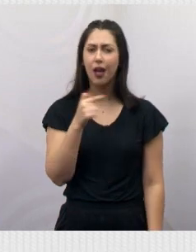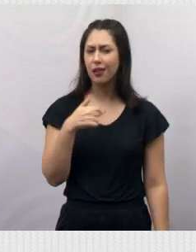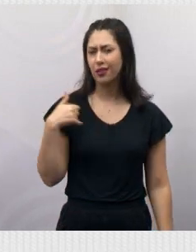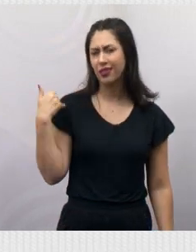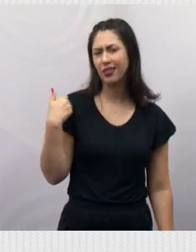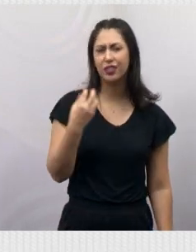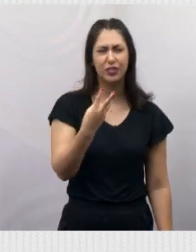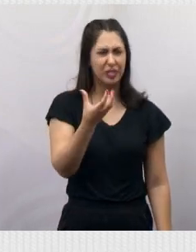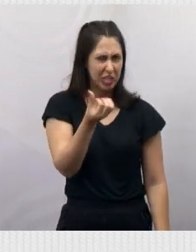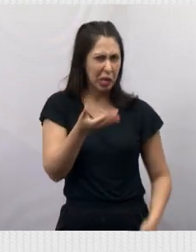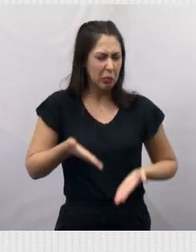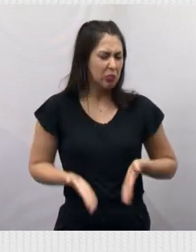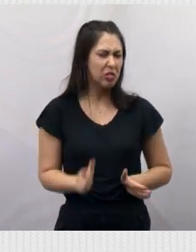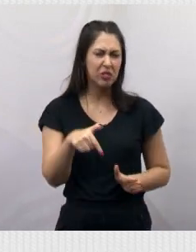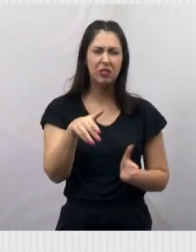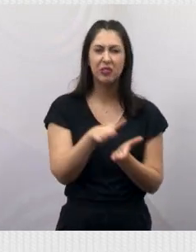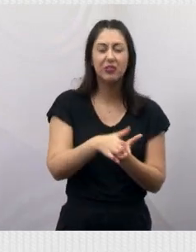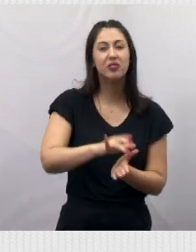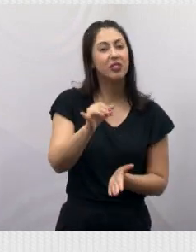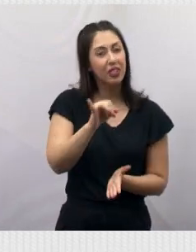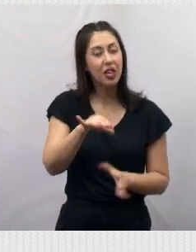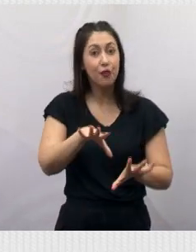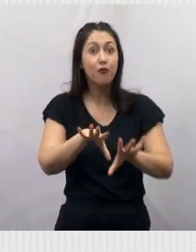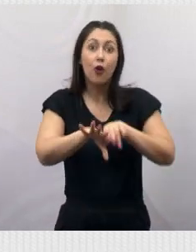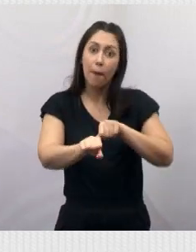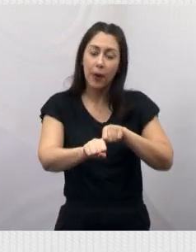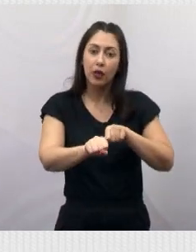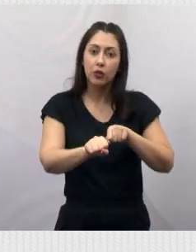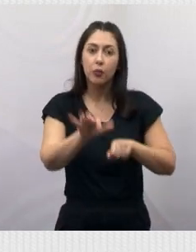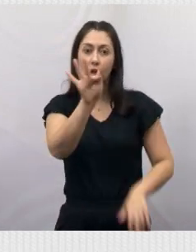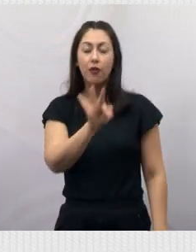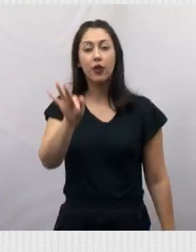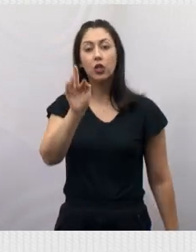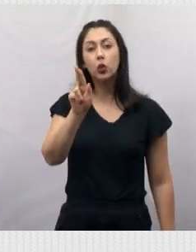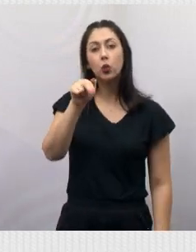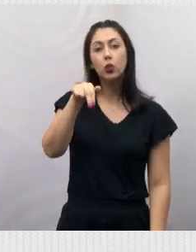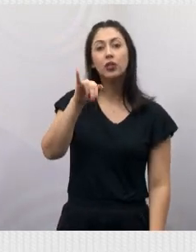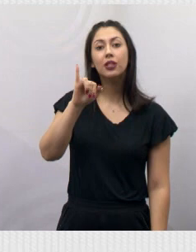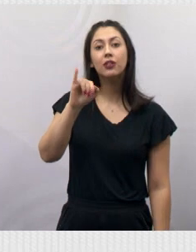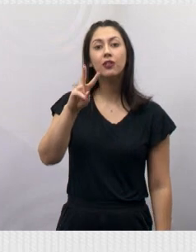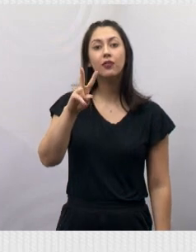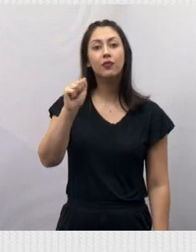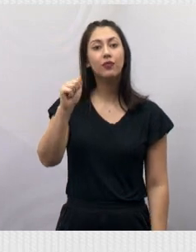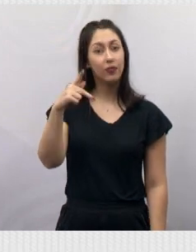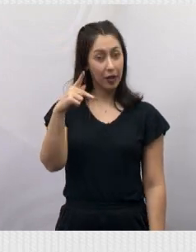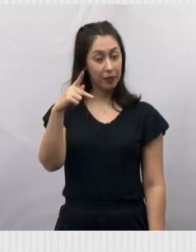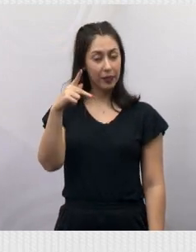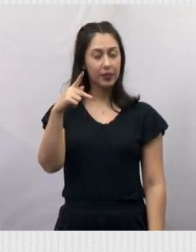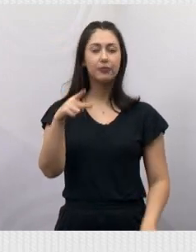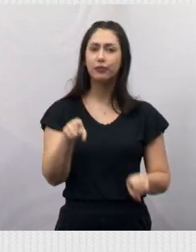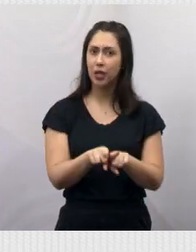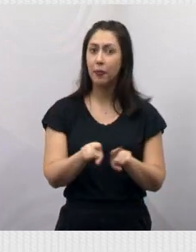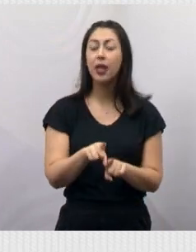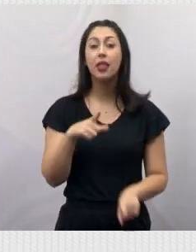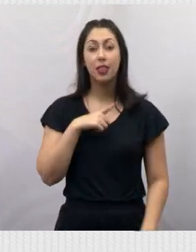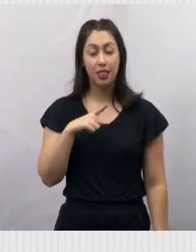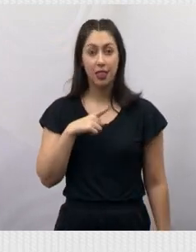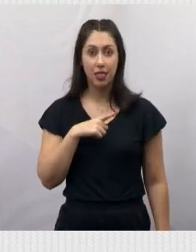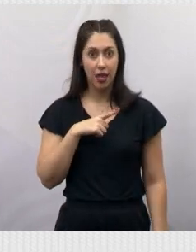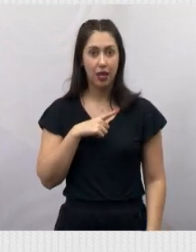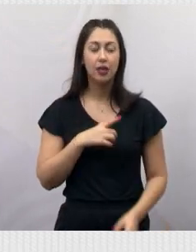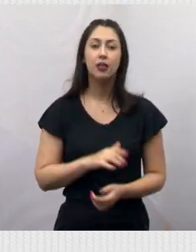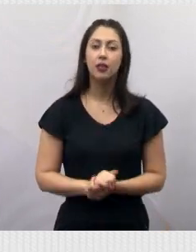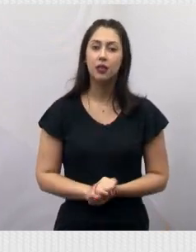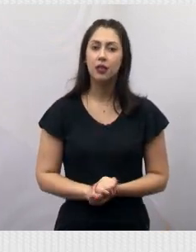anos, jacariense, formado em educação física pela Univap e pós-graduado em futsal e futebol pela Universidade